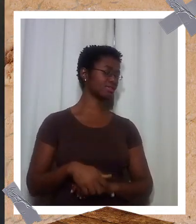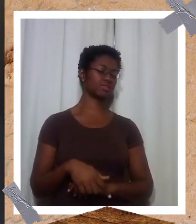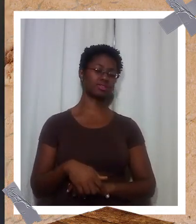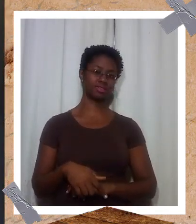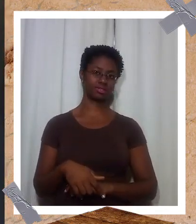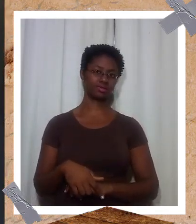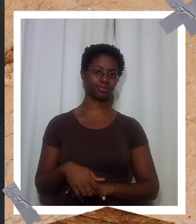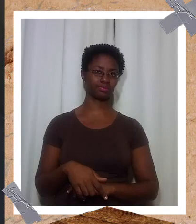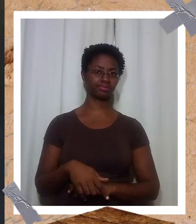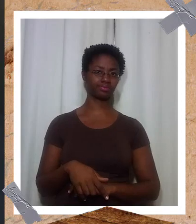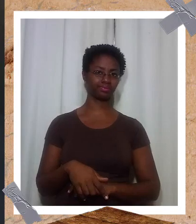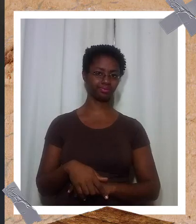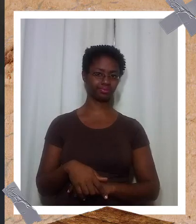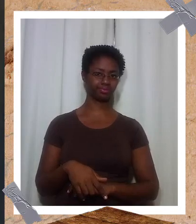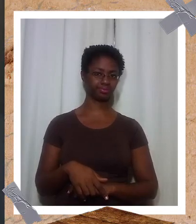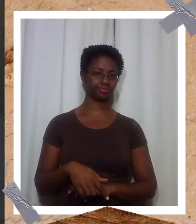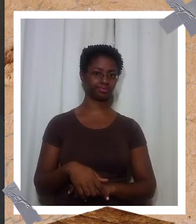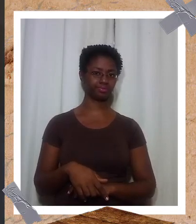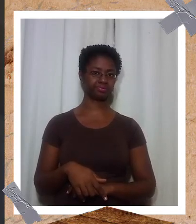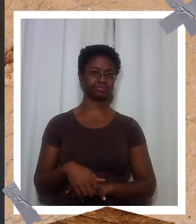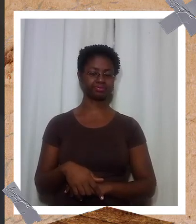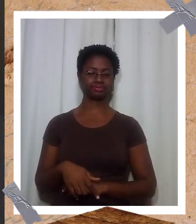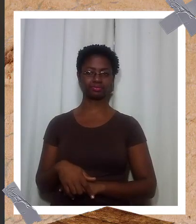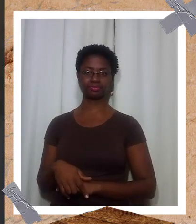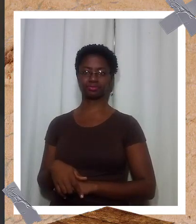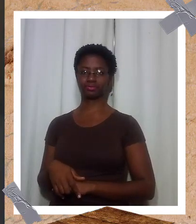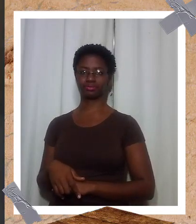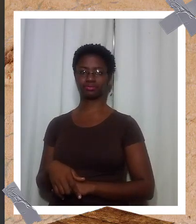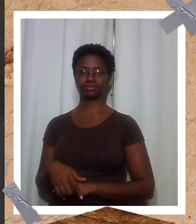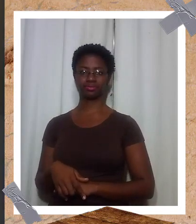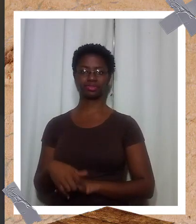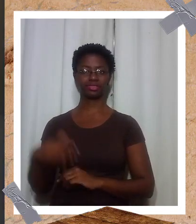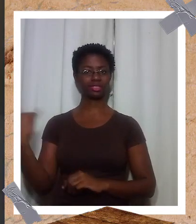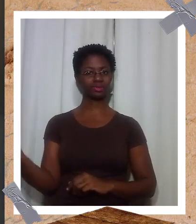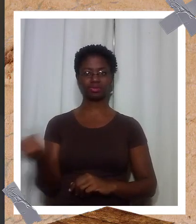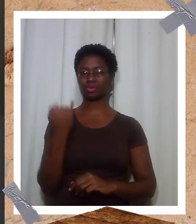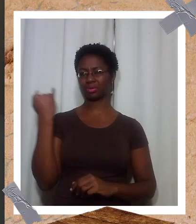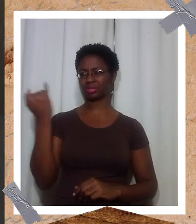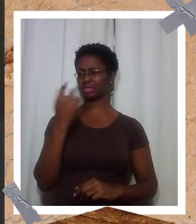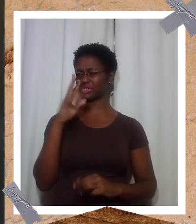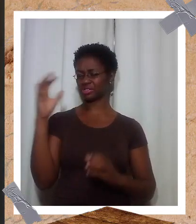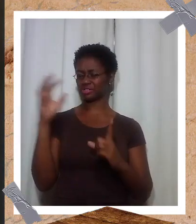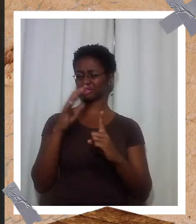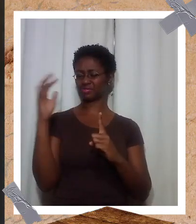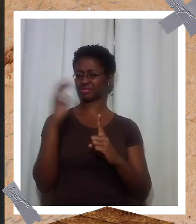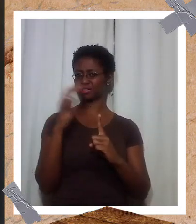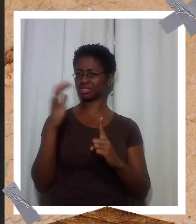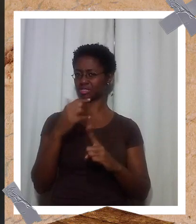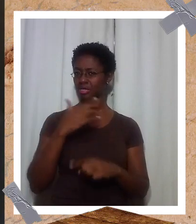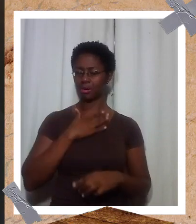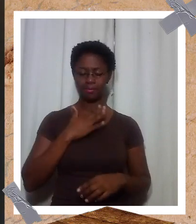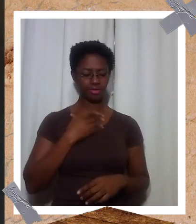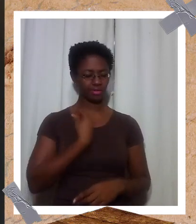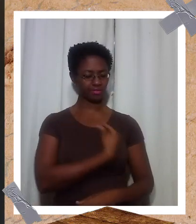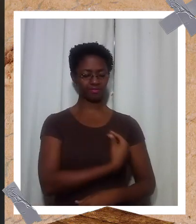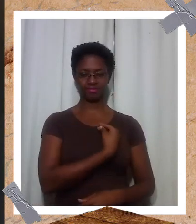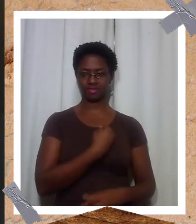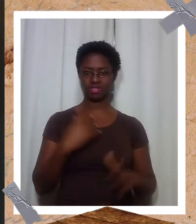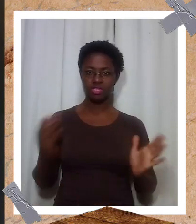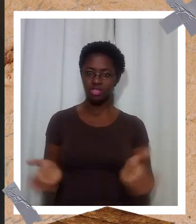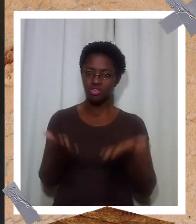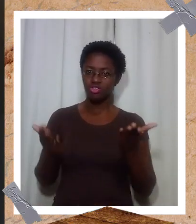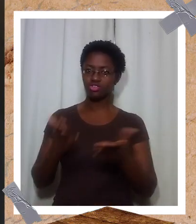inspira, sabe? E ela super me inspira e me incentiva a